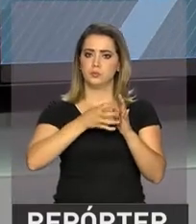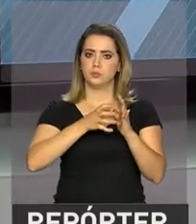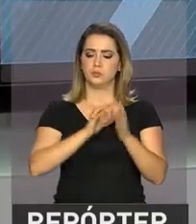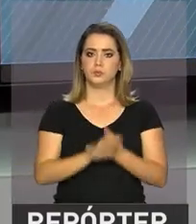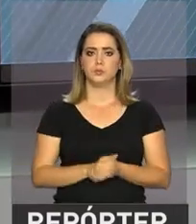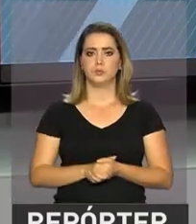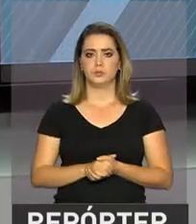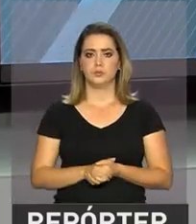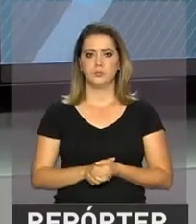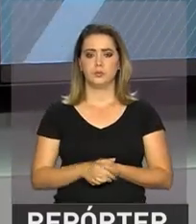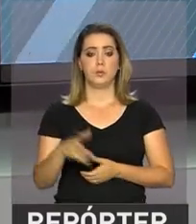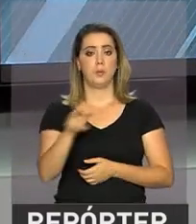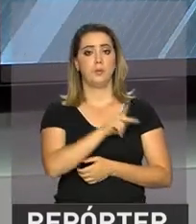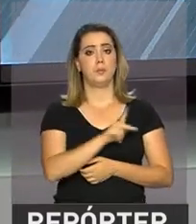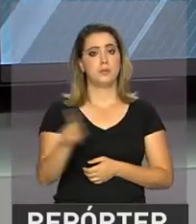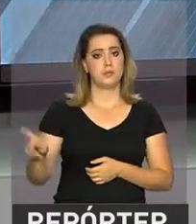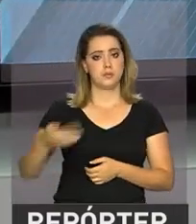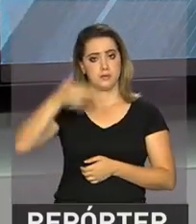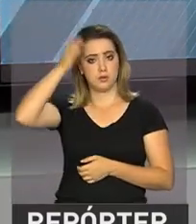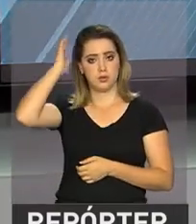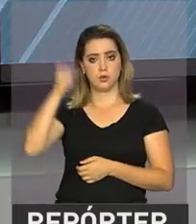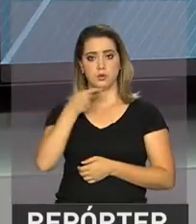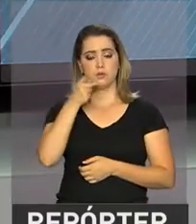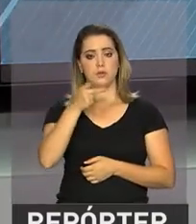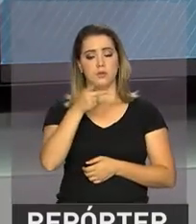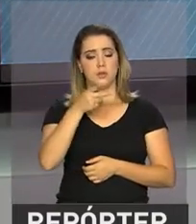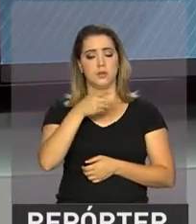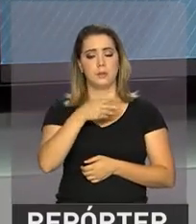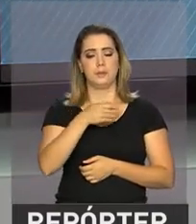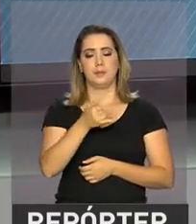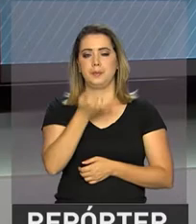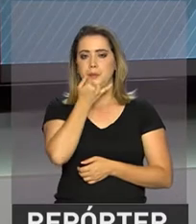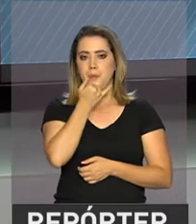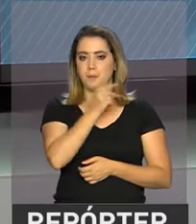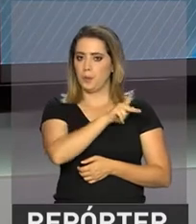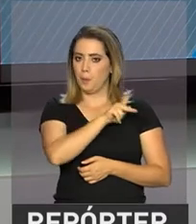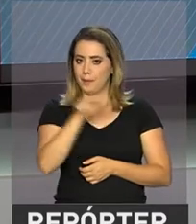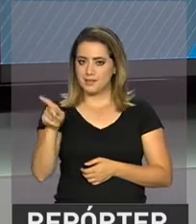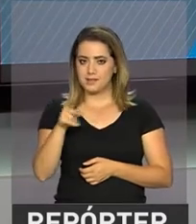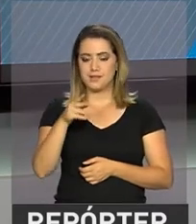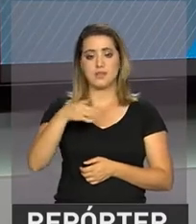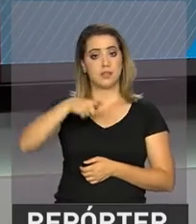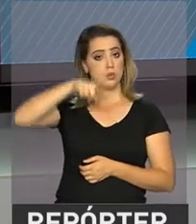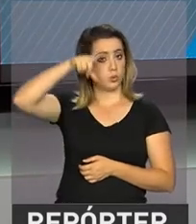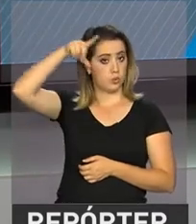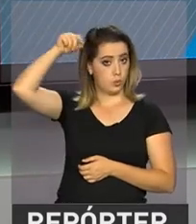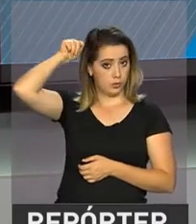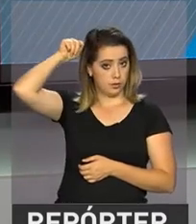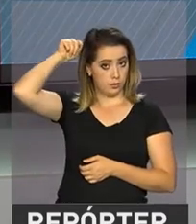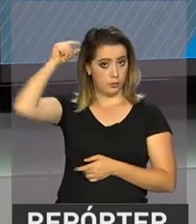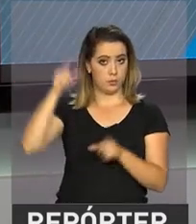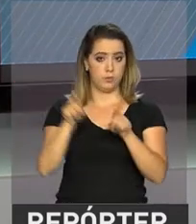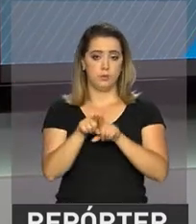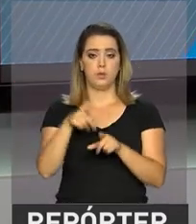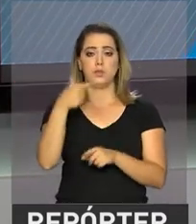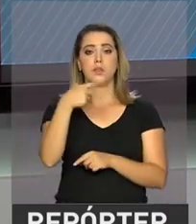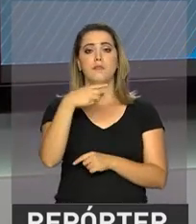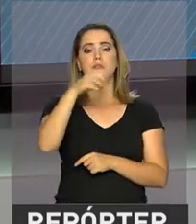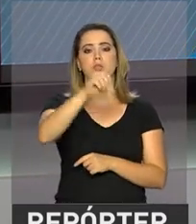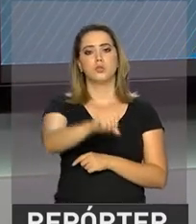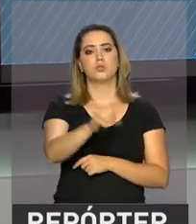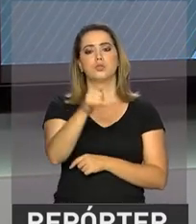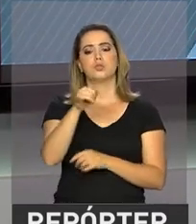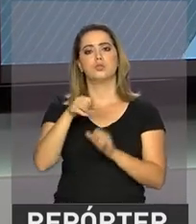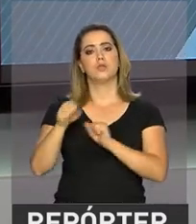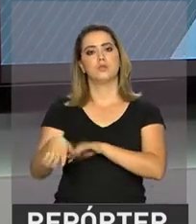presidente em exercício, Rodrigo Maia, editou nova medida provisória que dá prazo até 29 de setembro para adesão